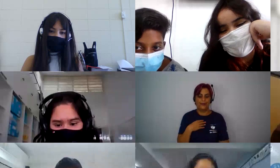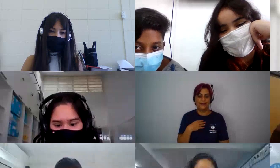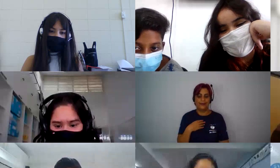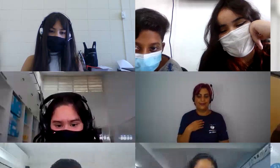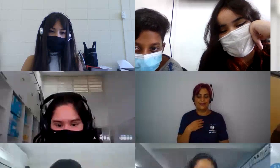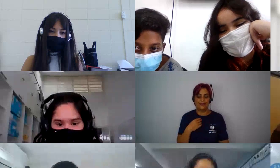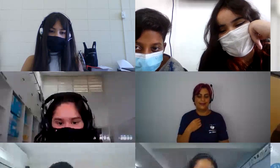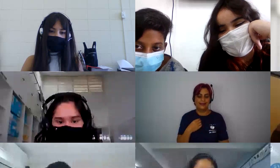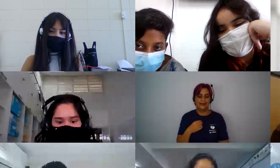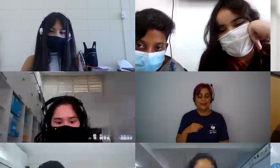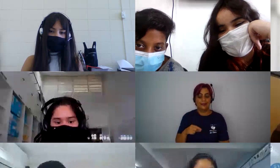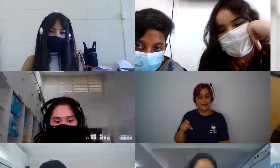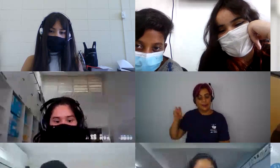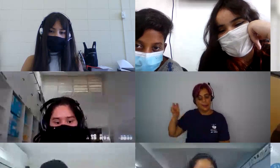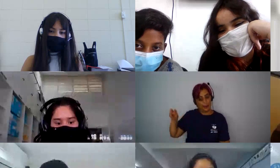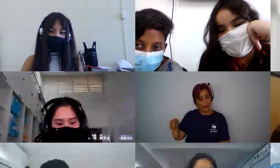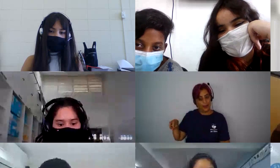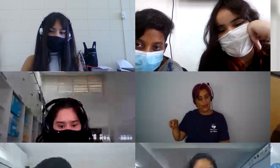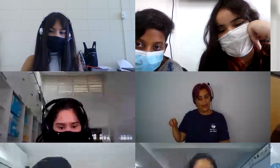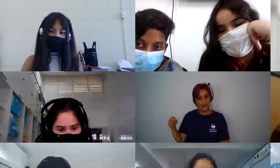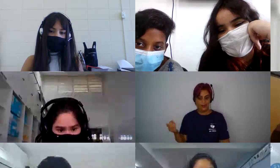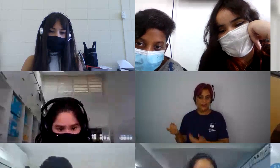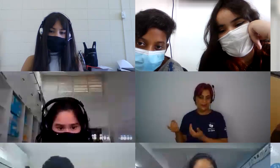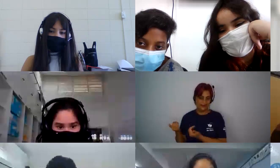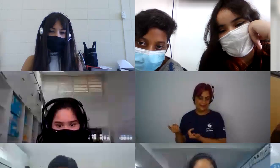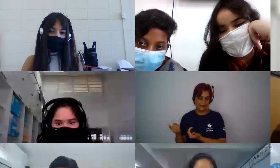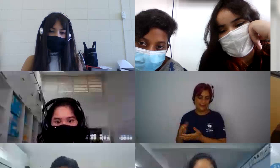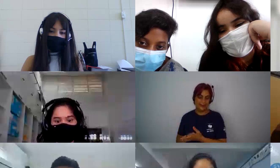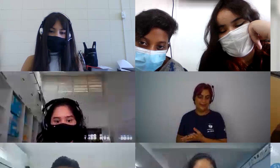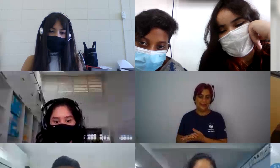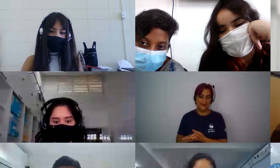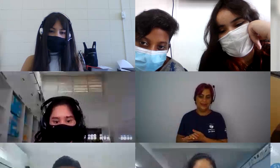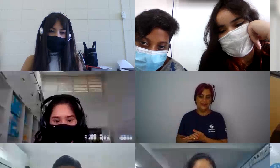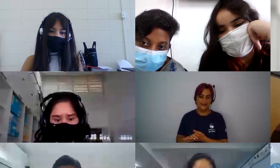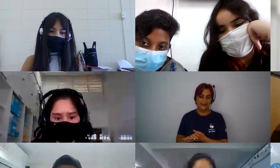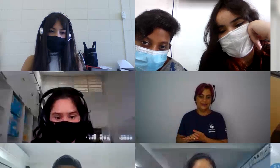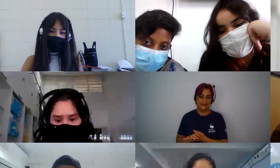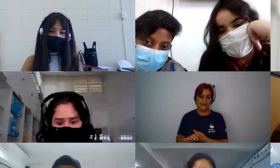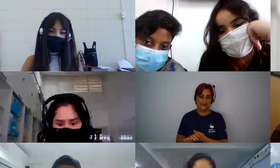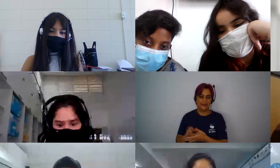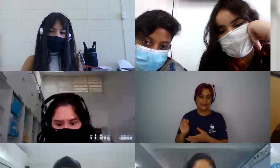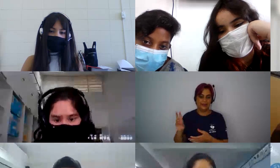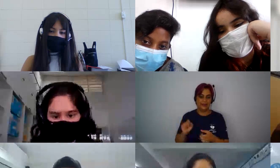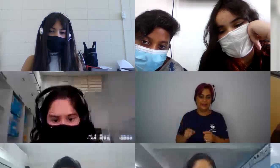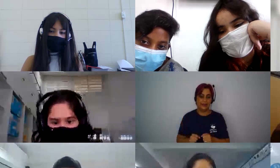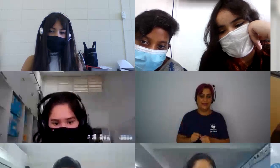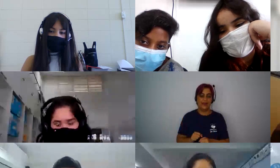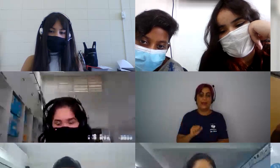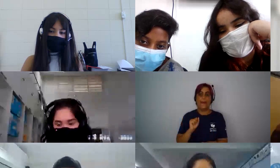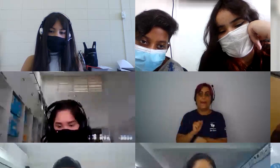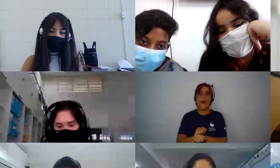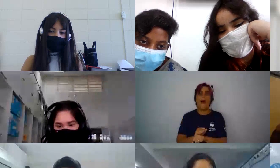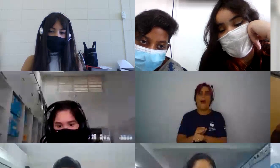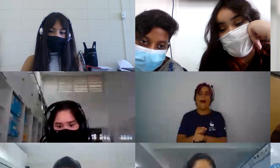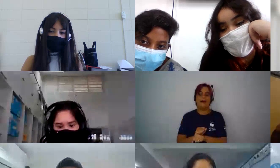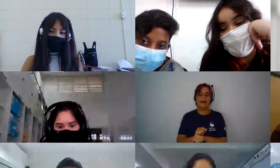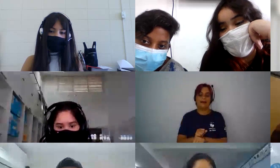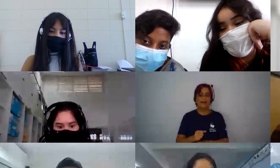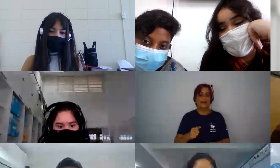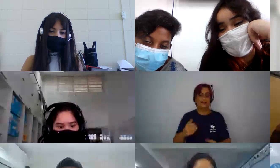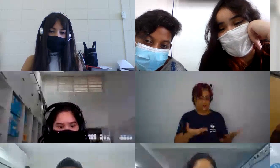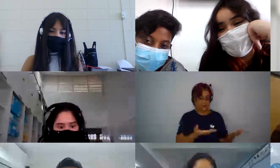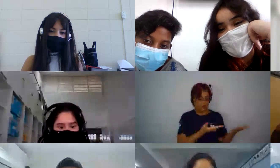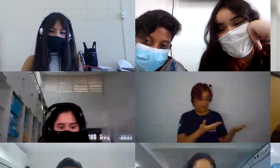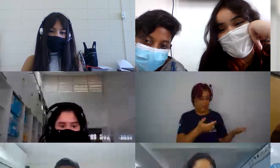uma adolescente, e do lado uma adolescente. Elas estão paralisadas. Elas ficaram durante a aula inteira praticamente numa estátua. Até homenageio vocês